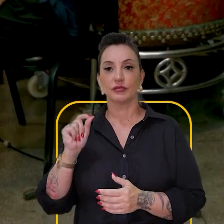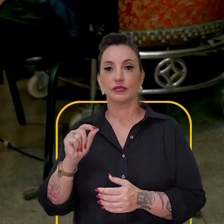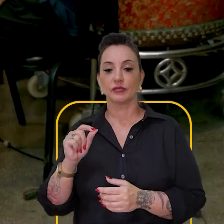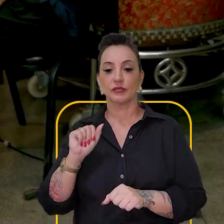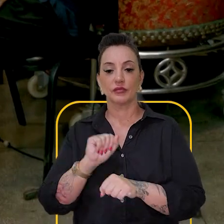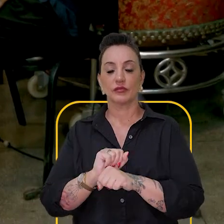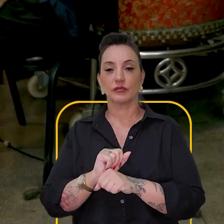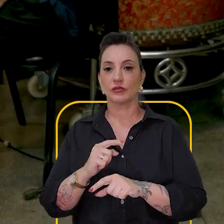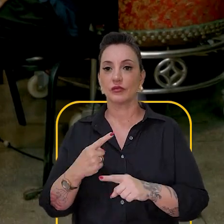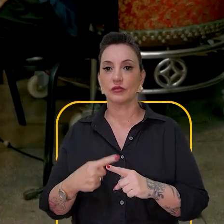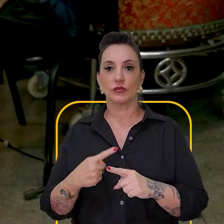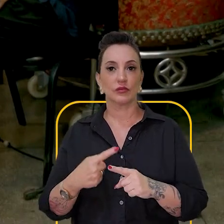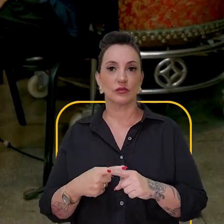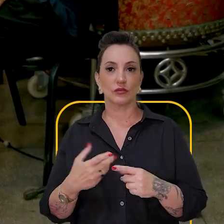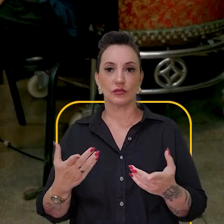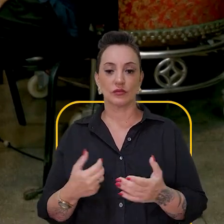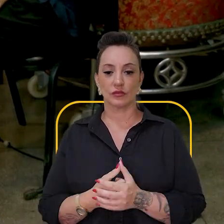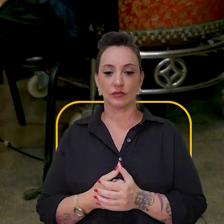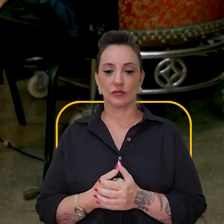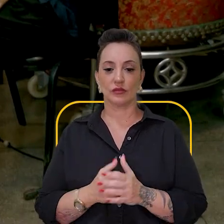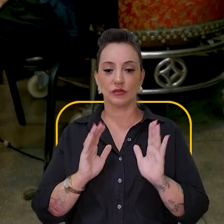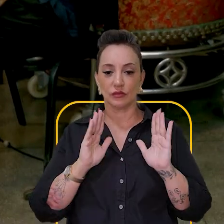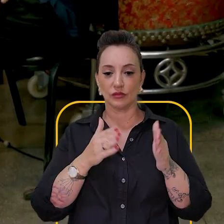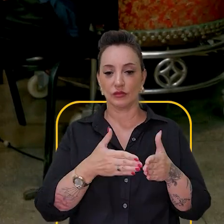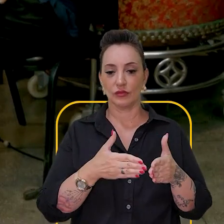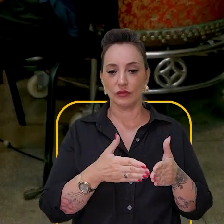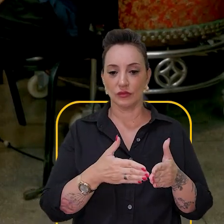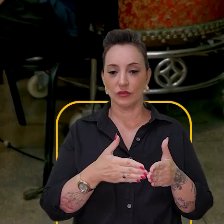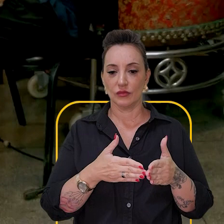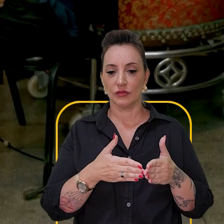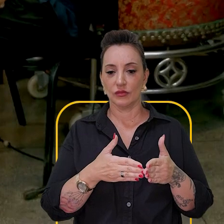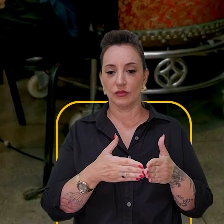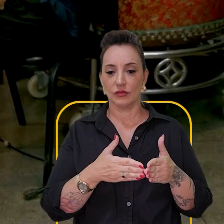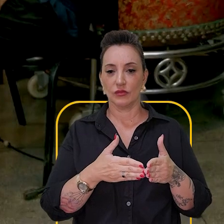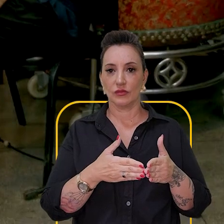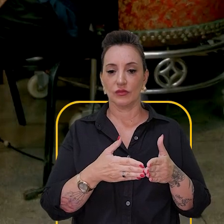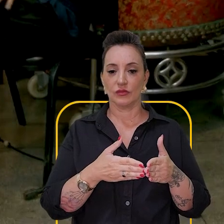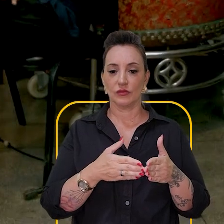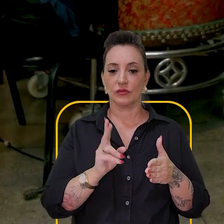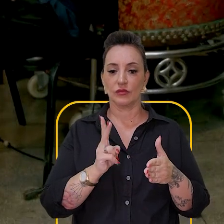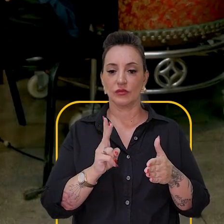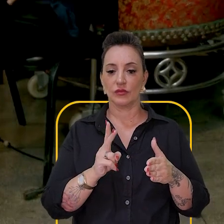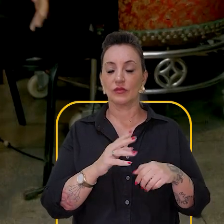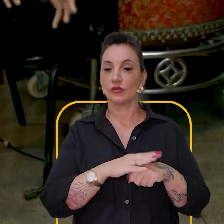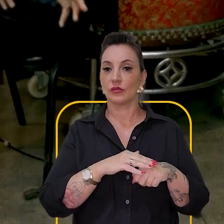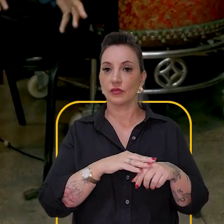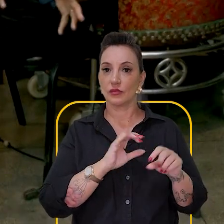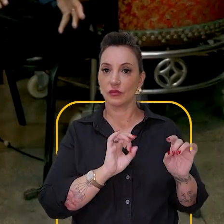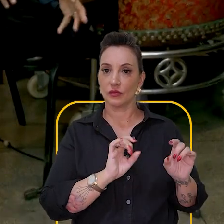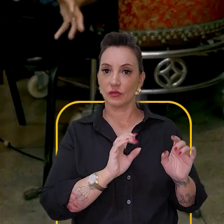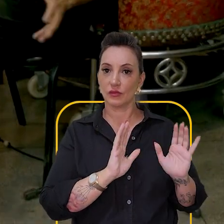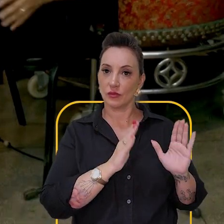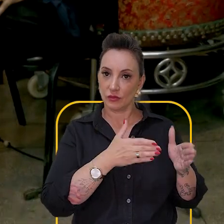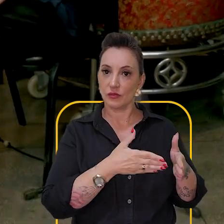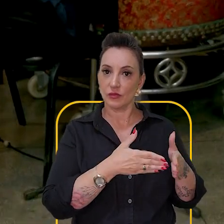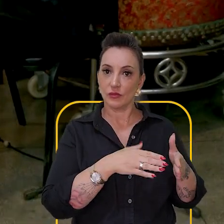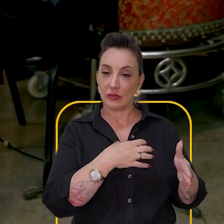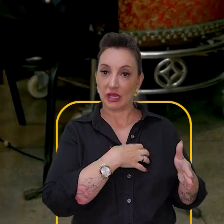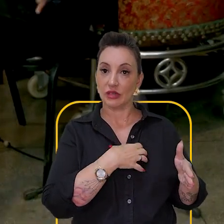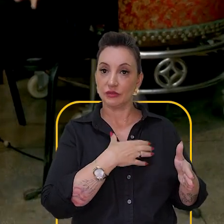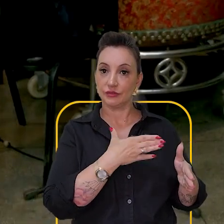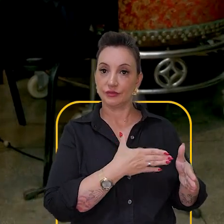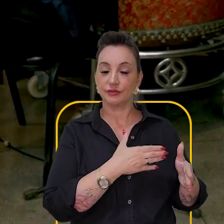TR anos atrás eu dava aula chalinho do Norte e e essa opção você f de parar foi para focar mais no inun